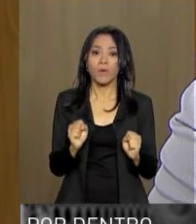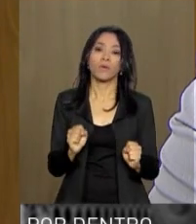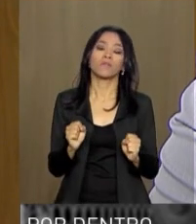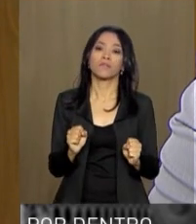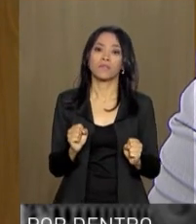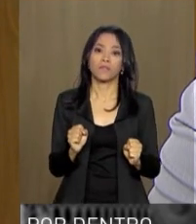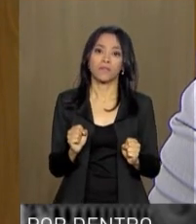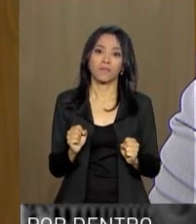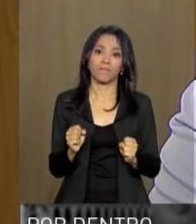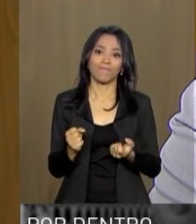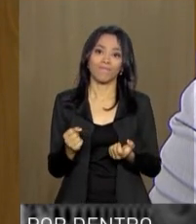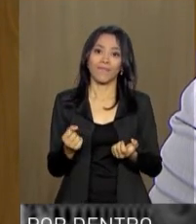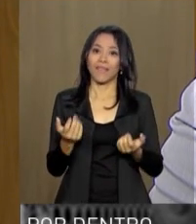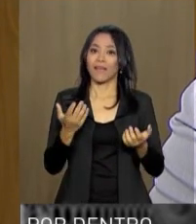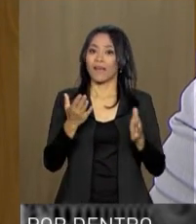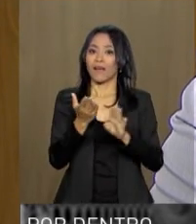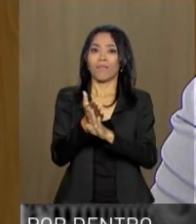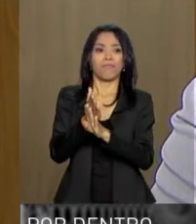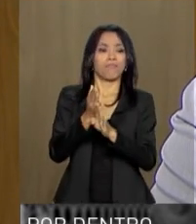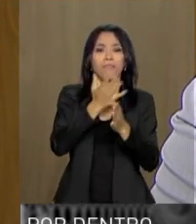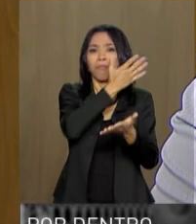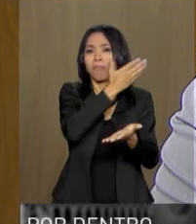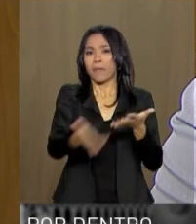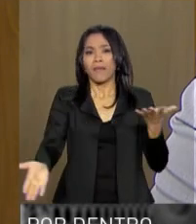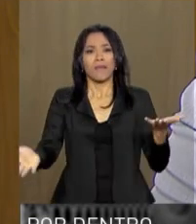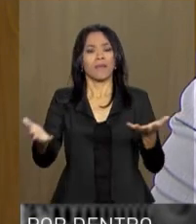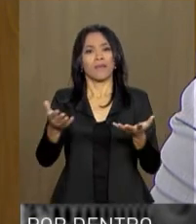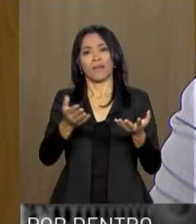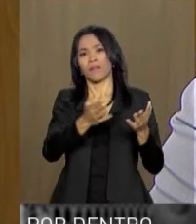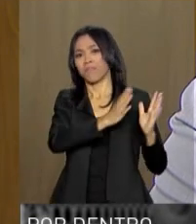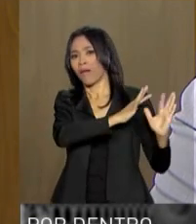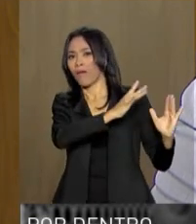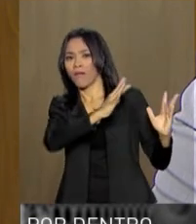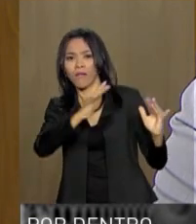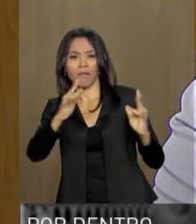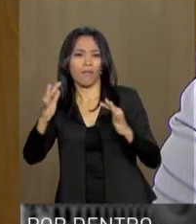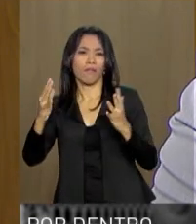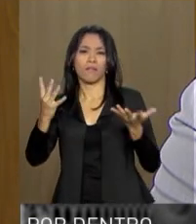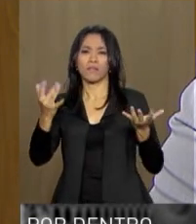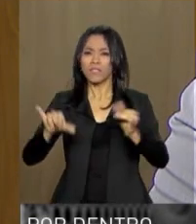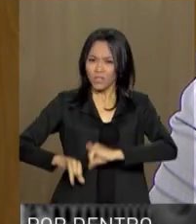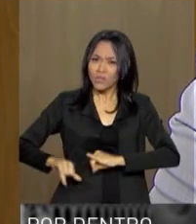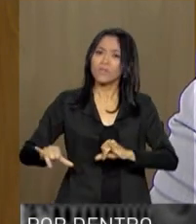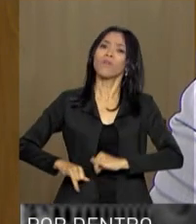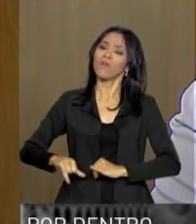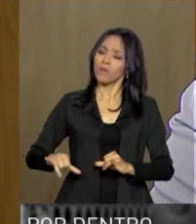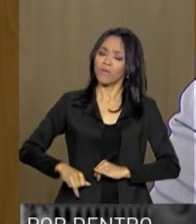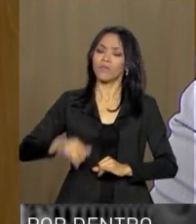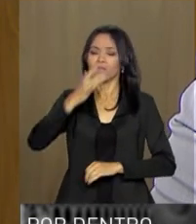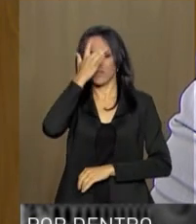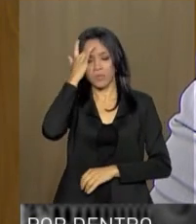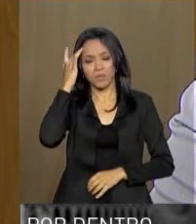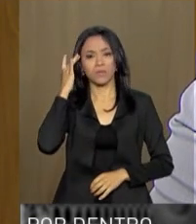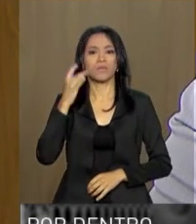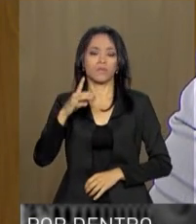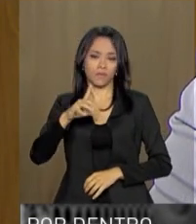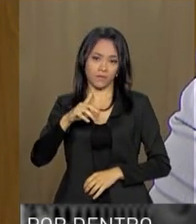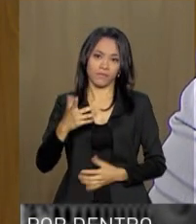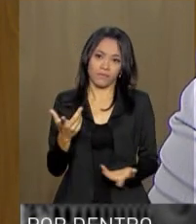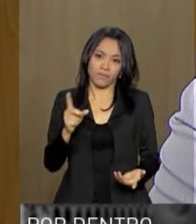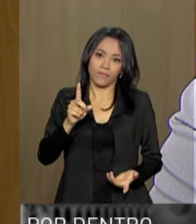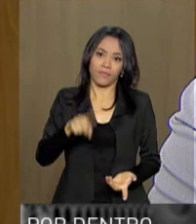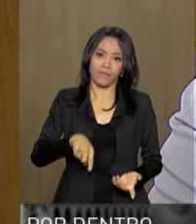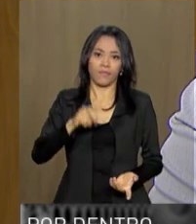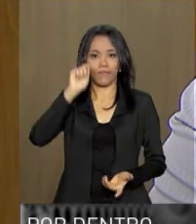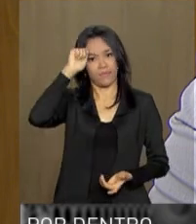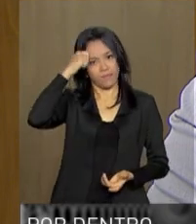grande perda e um grande ataque é que sofre é quem é realmente sofre qualquer tipo de discriminação racial é